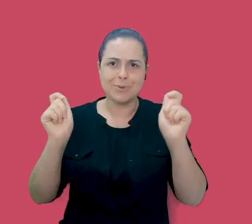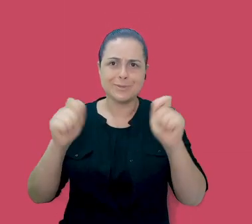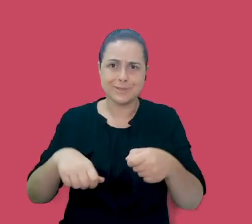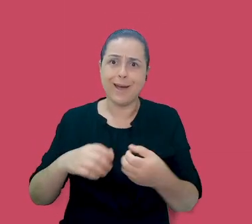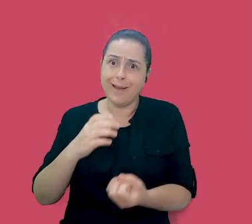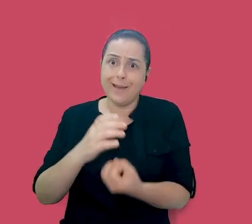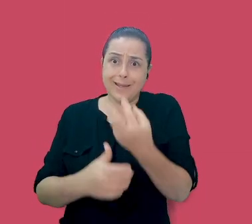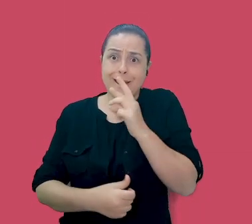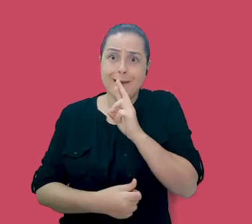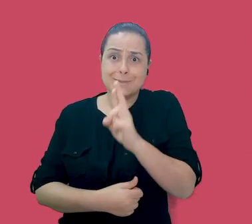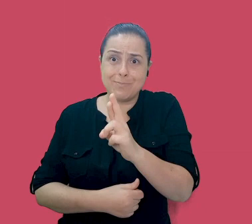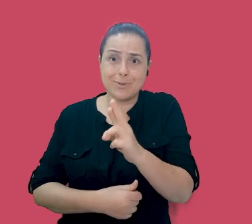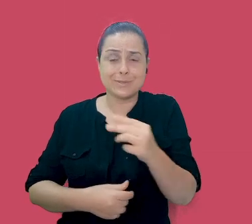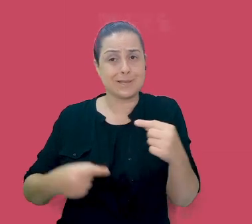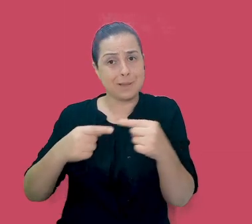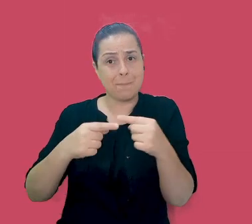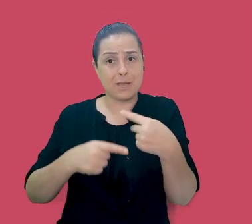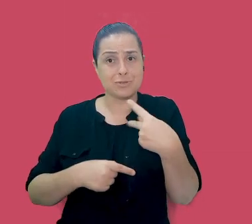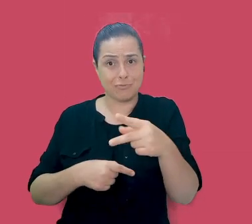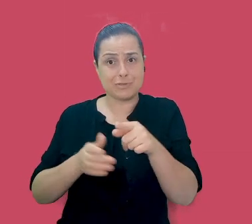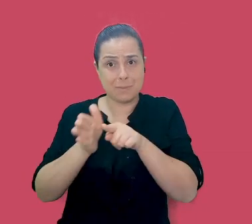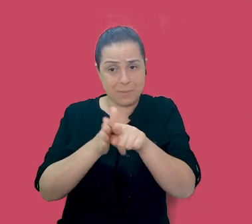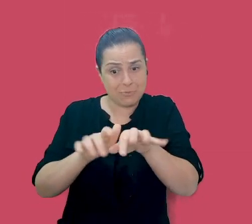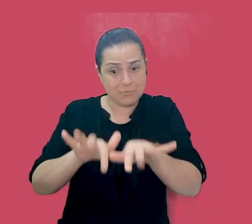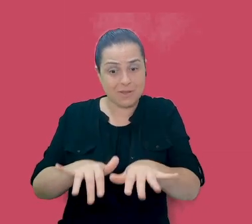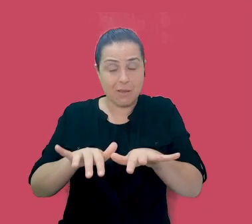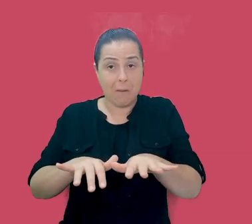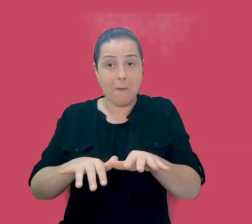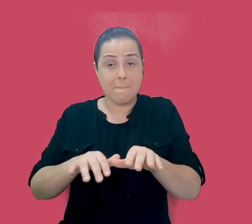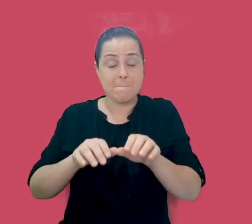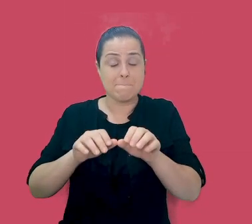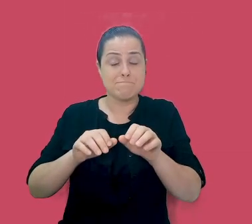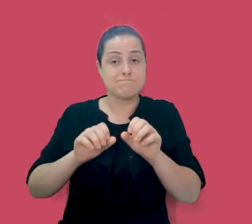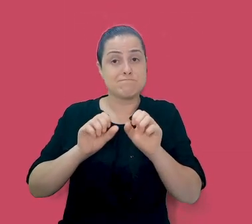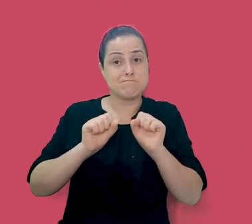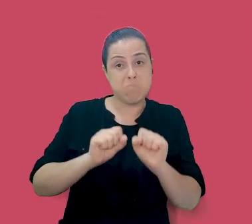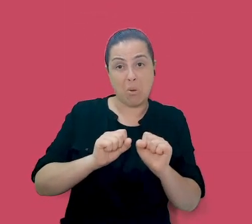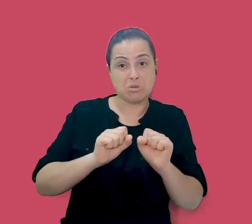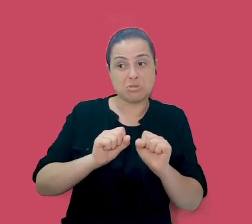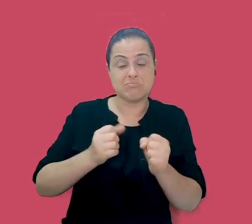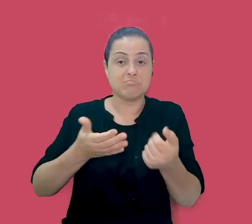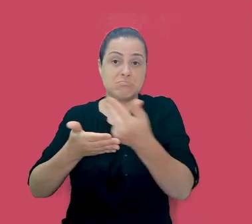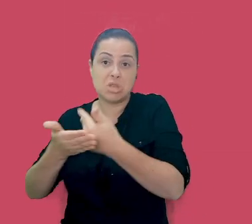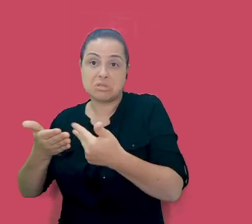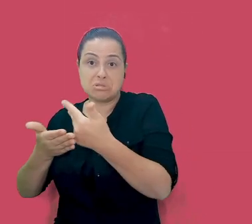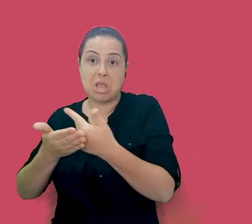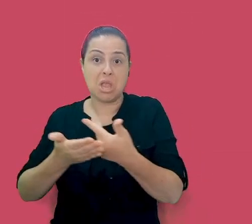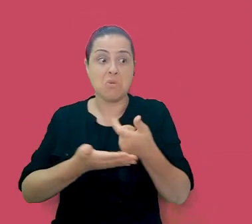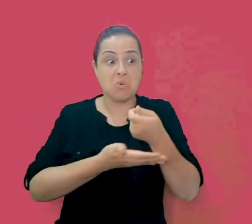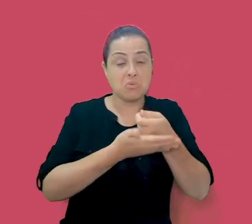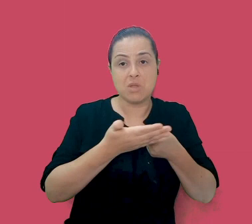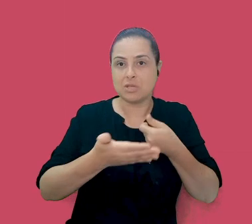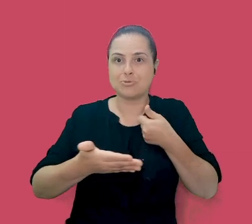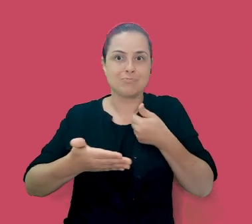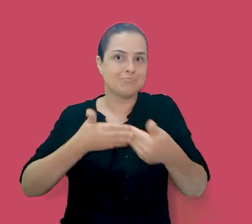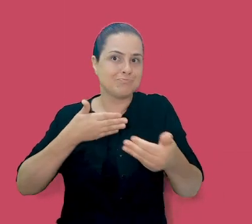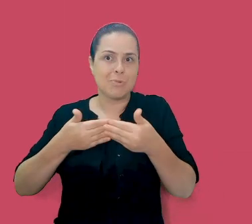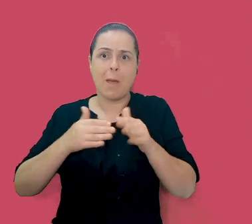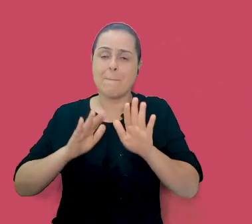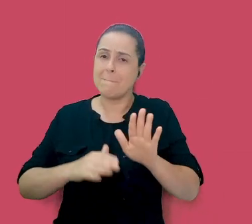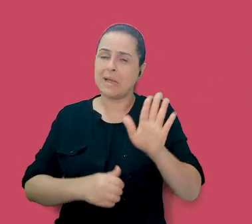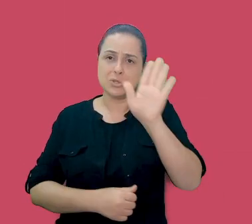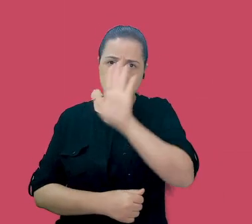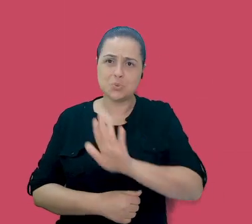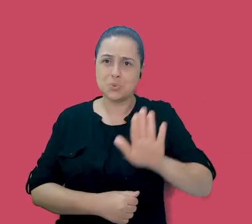e ele gera respostas bem interessantes, né? Seja de desenho, seja de texto, seja do que for, mas de forma